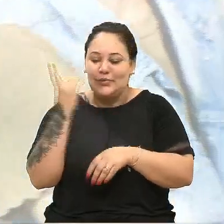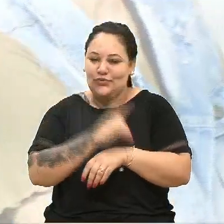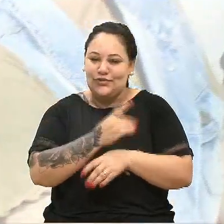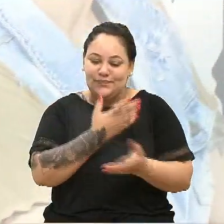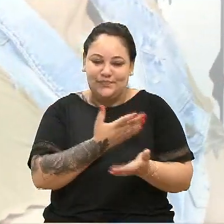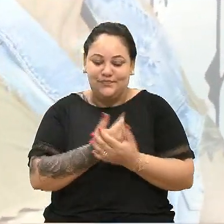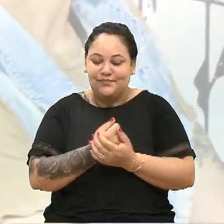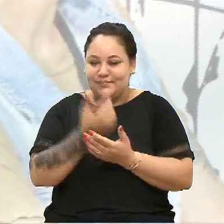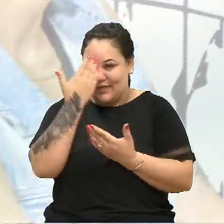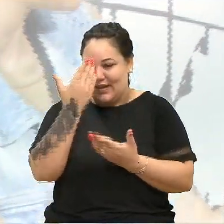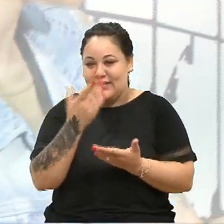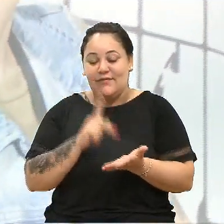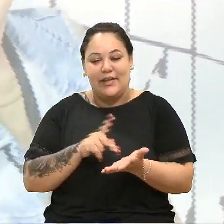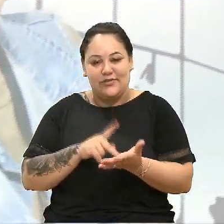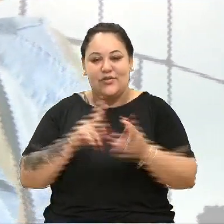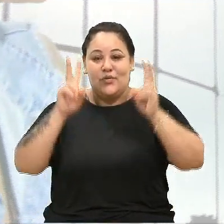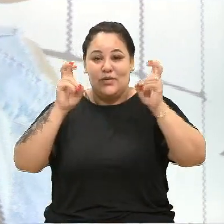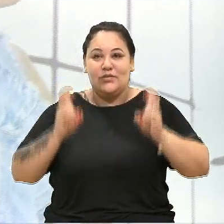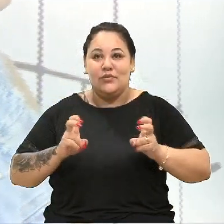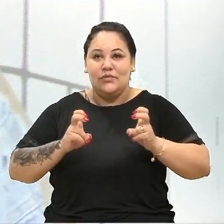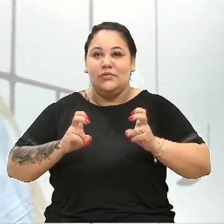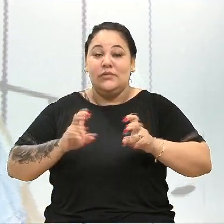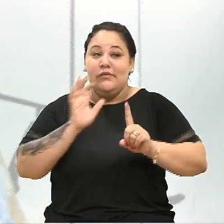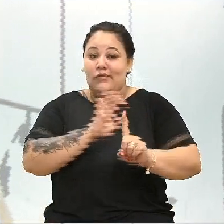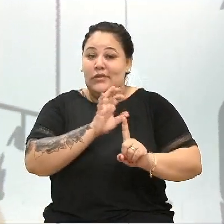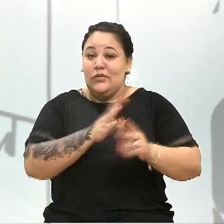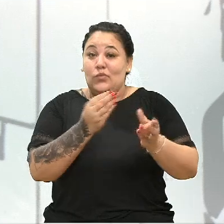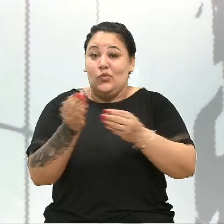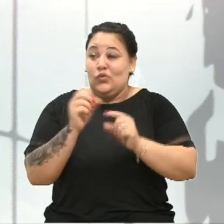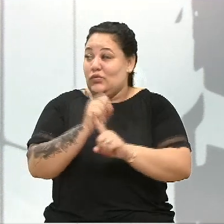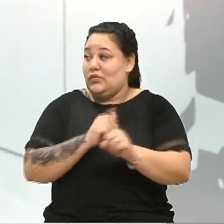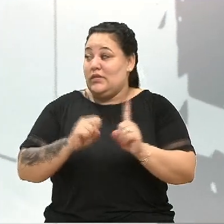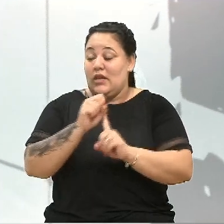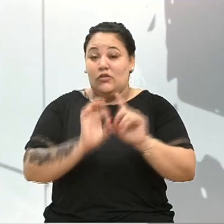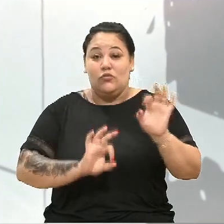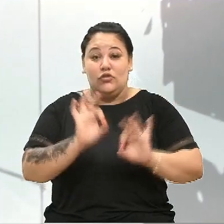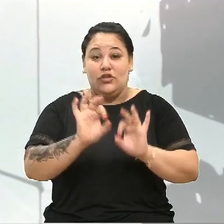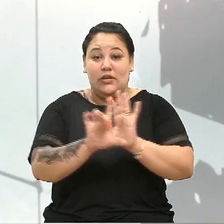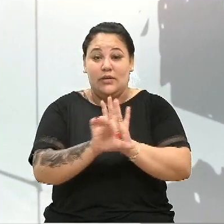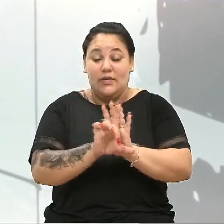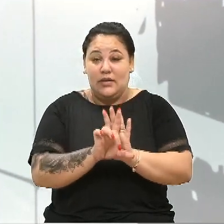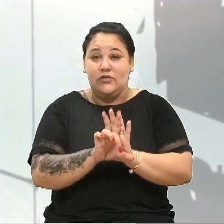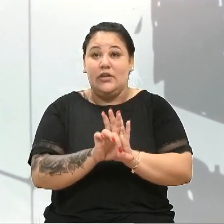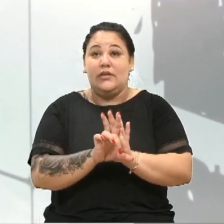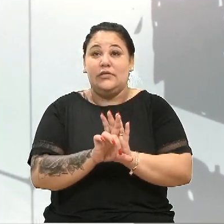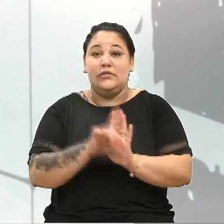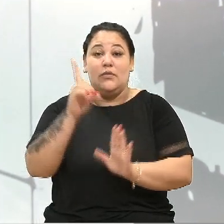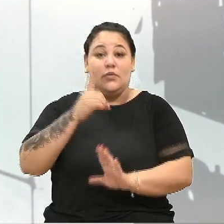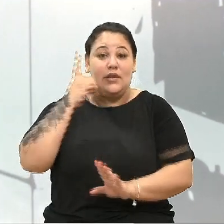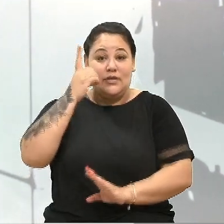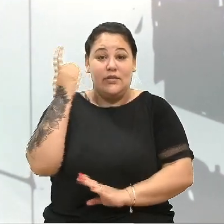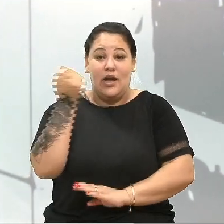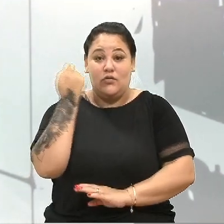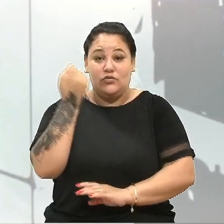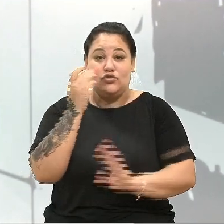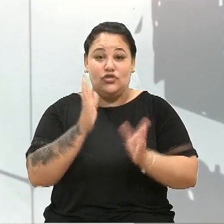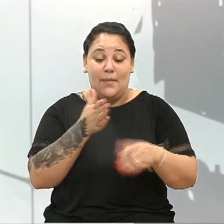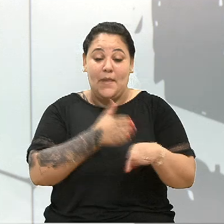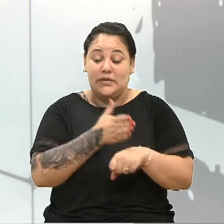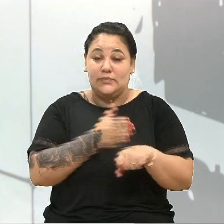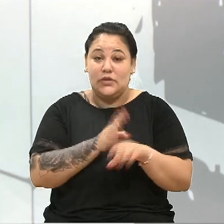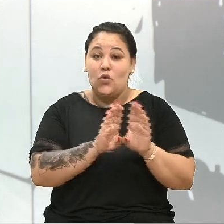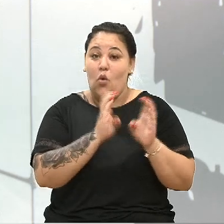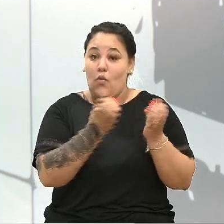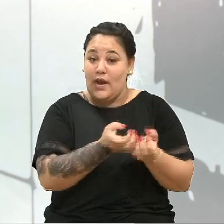Obrigado. Realmente é um tema que está palpitante na sociedade, um projeto de um deputado gaúcho, inclusive, que está tramitando há bastante tempo no Congresso,